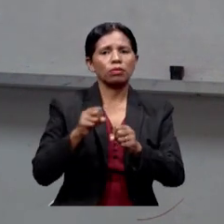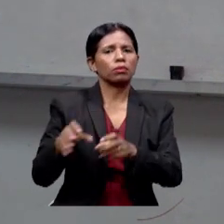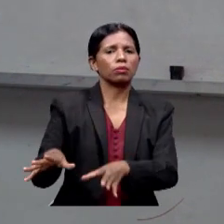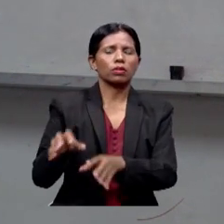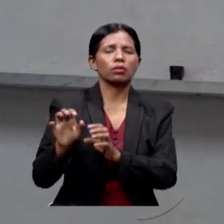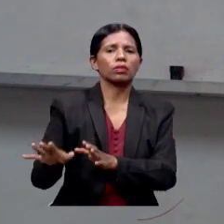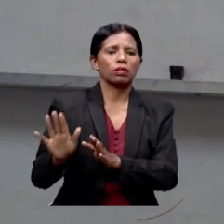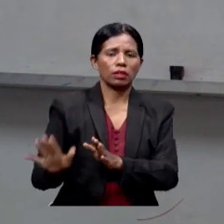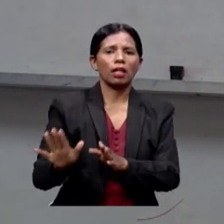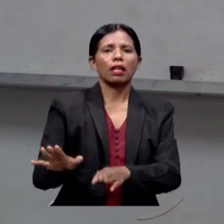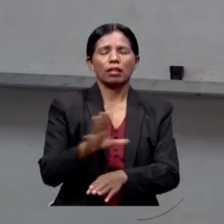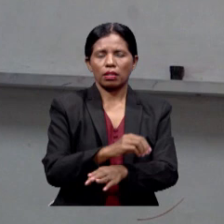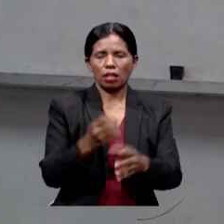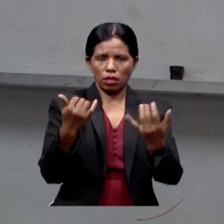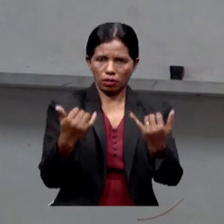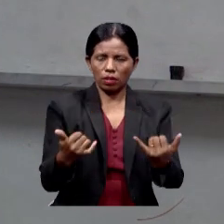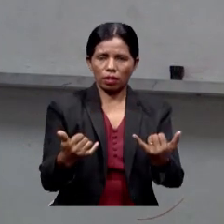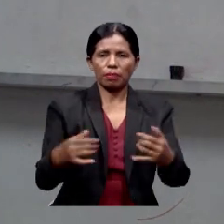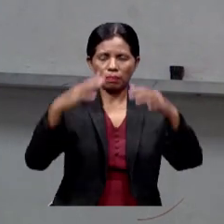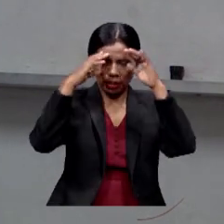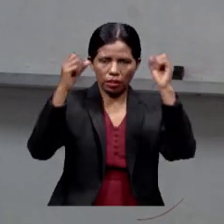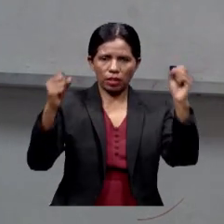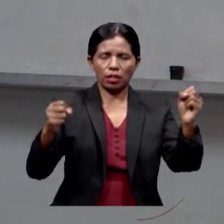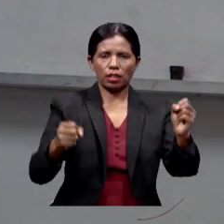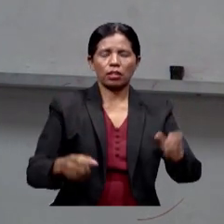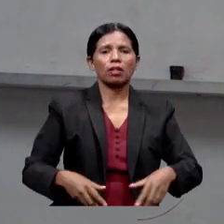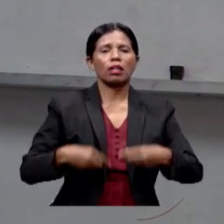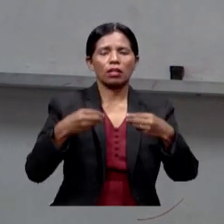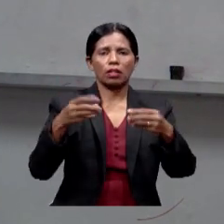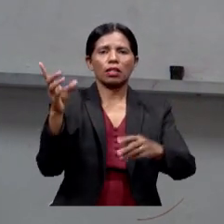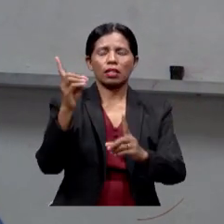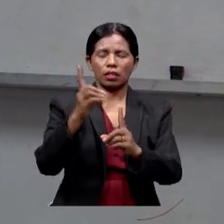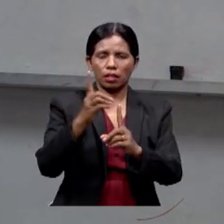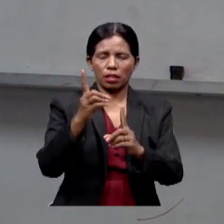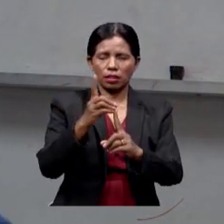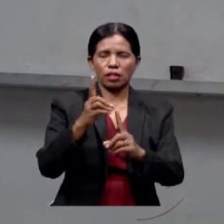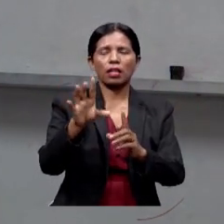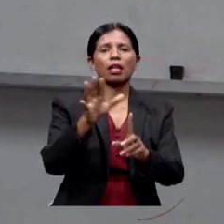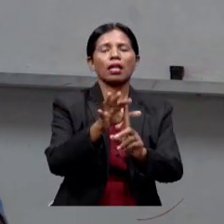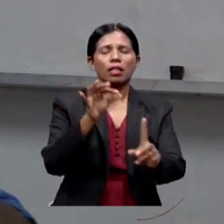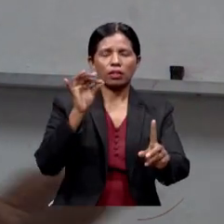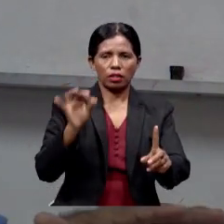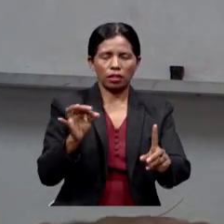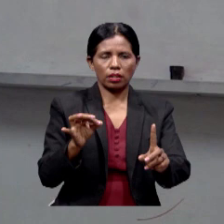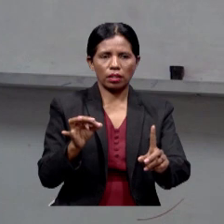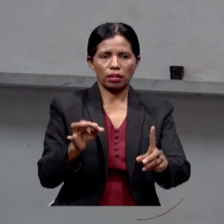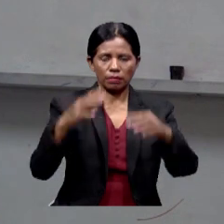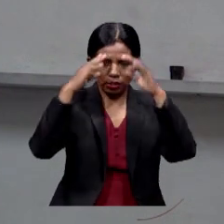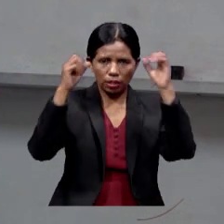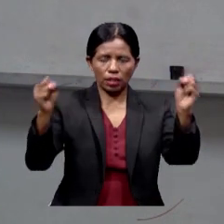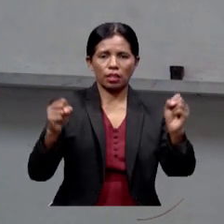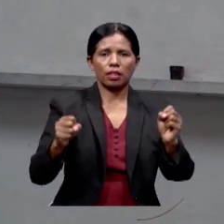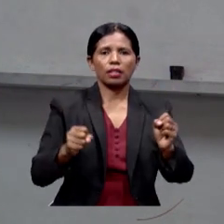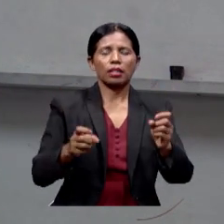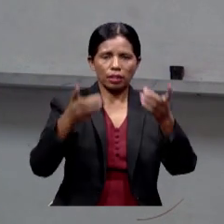Cusi, agora mai é quando o presidente decreta o loro eleitoral, mas foi ser impõe. Quando o presidente decreta a